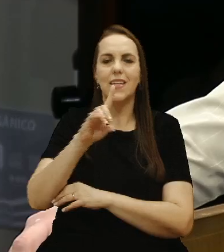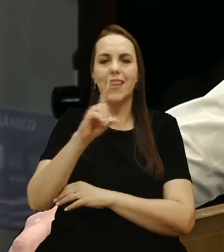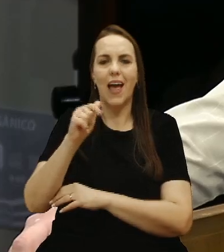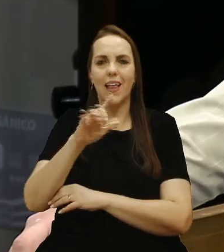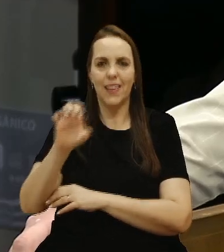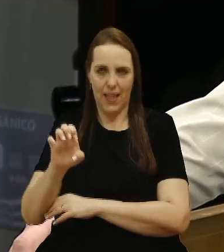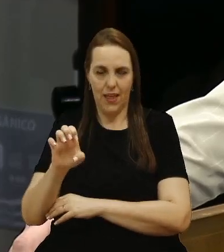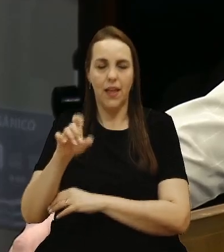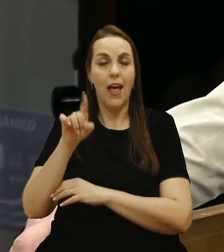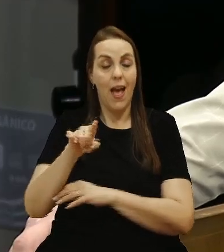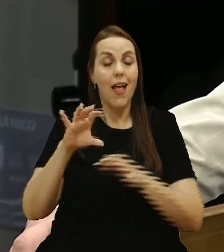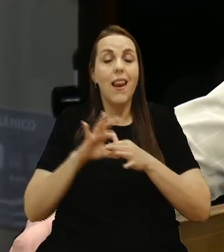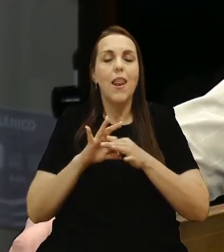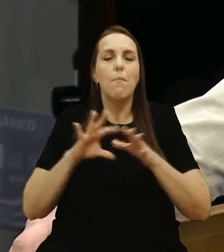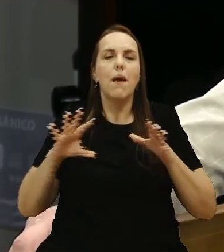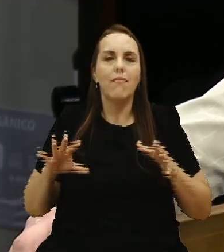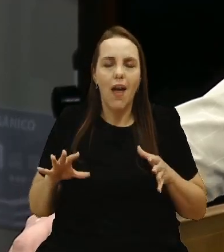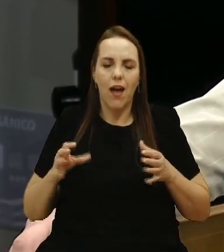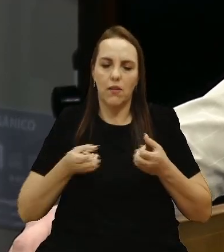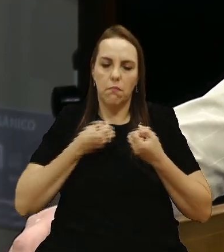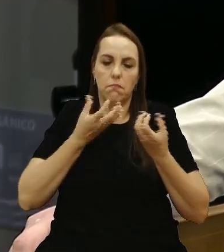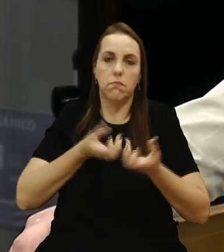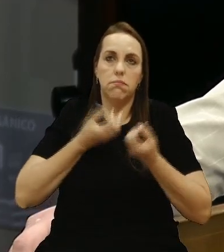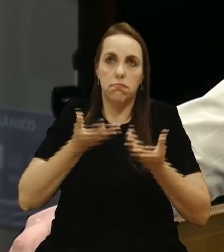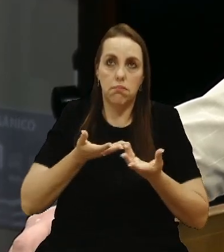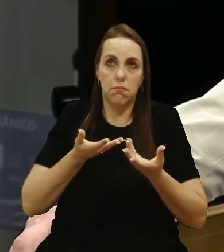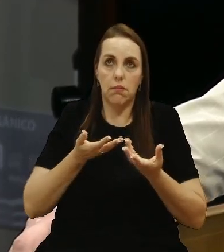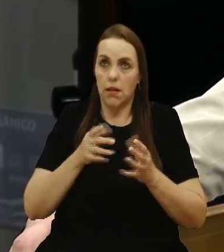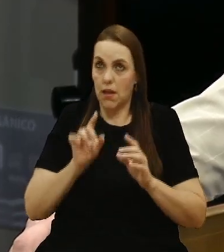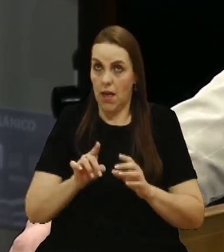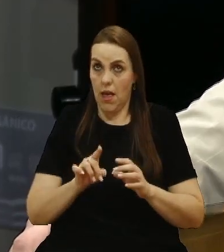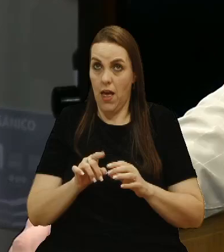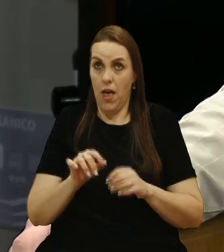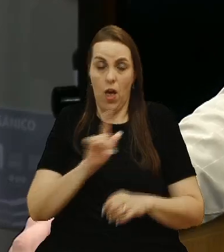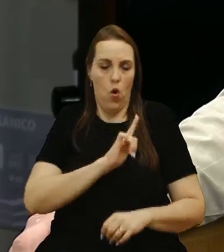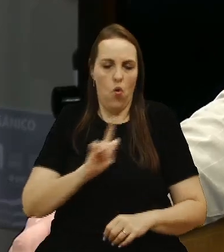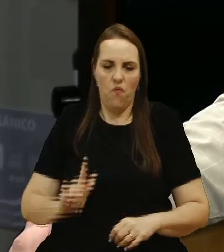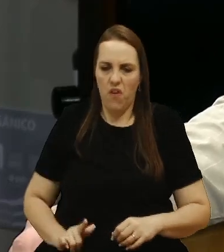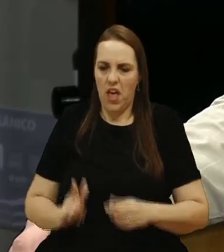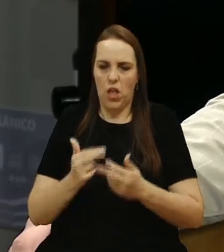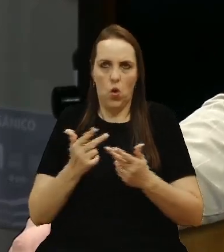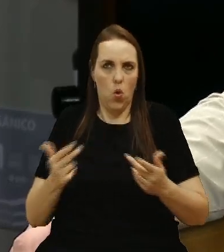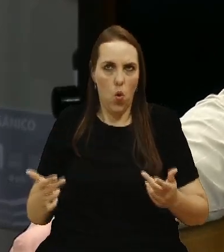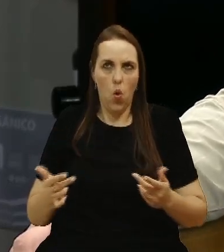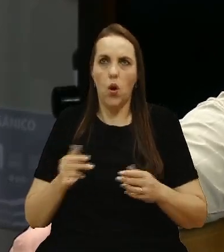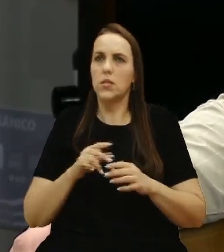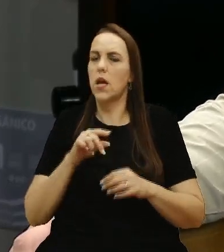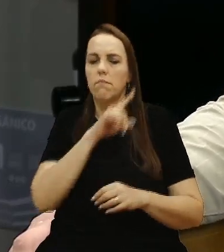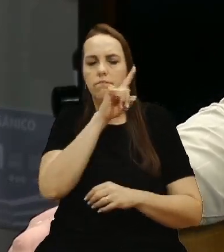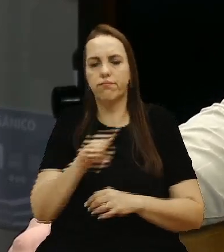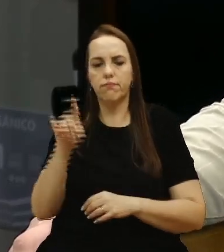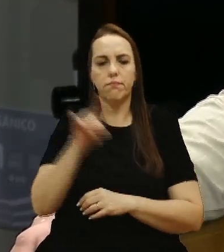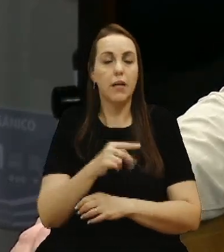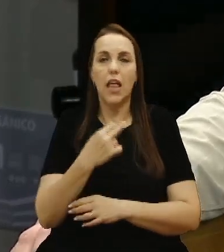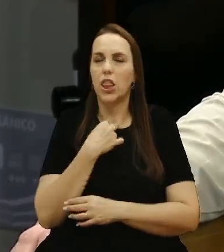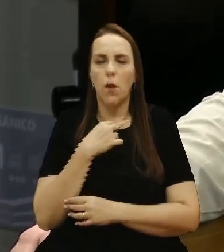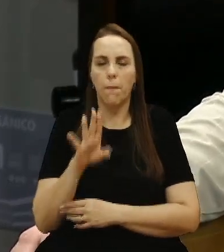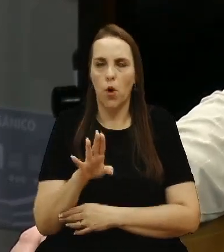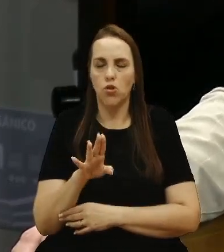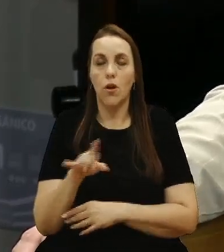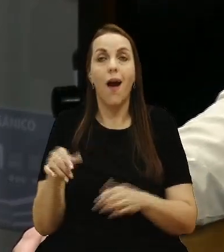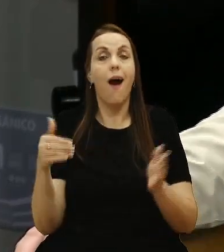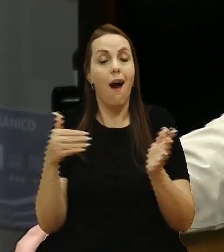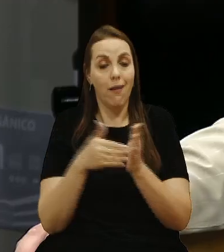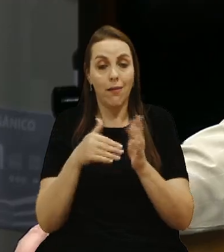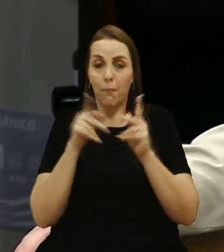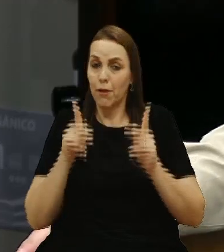de manifestação e à impossibilidade do Estado cercear qualquer confissão religiosa. Inclusive o ateu precisa ter direito